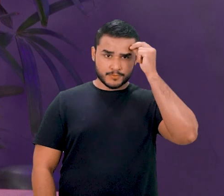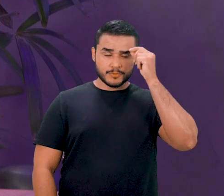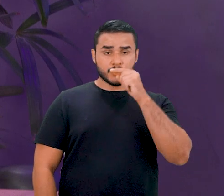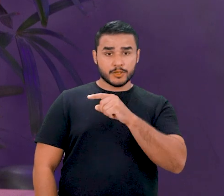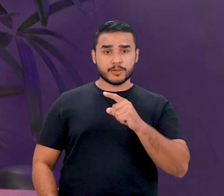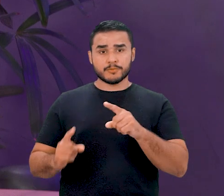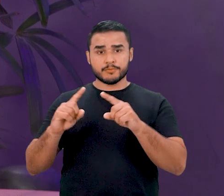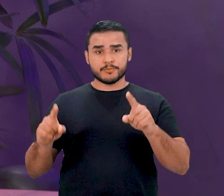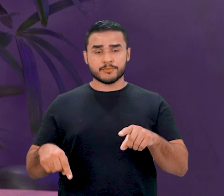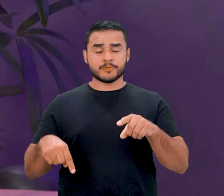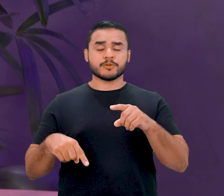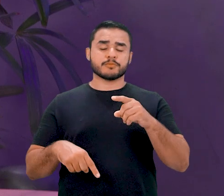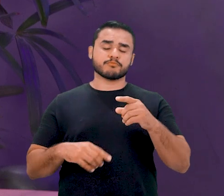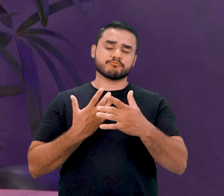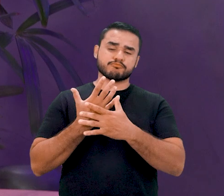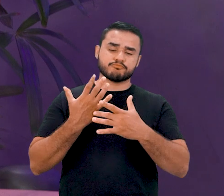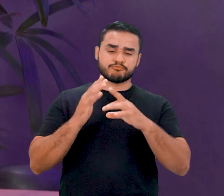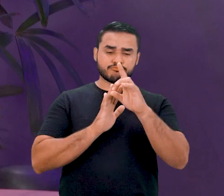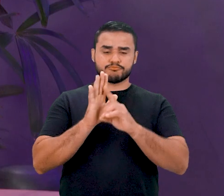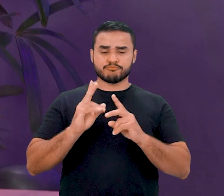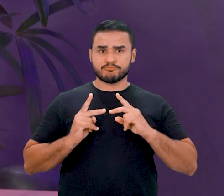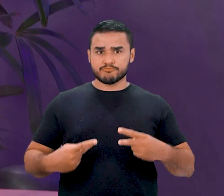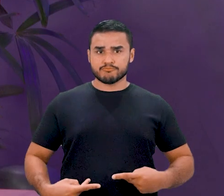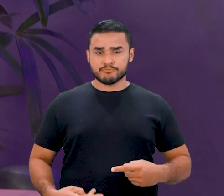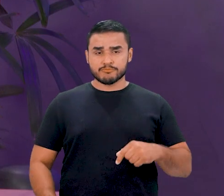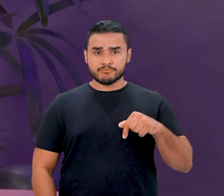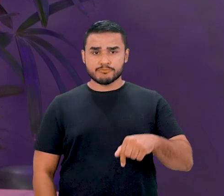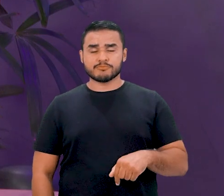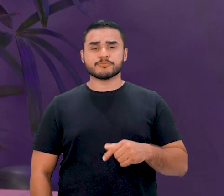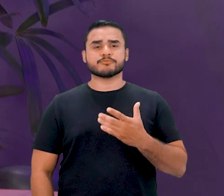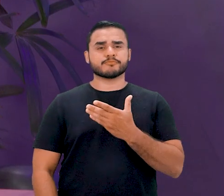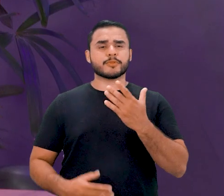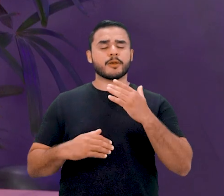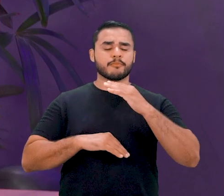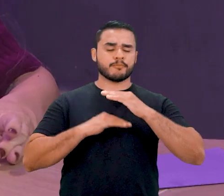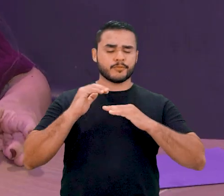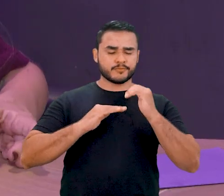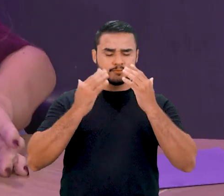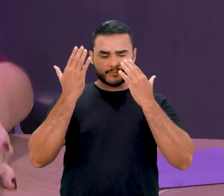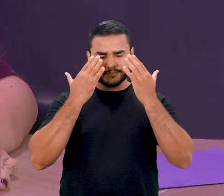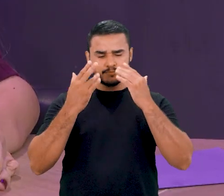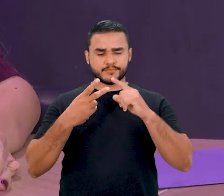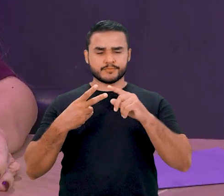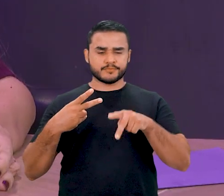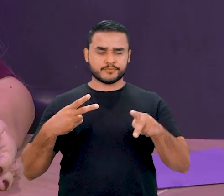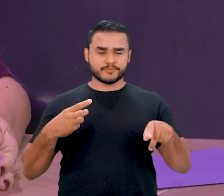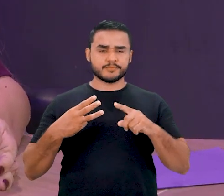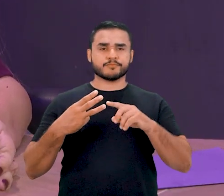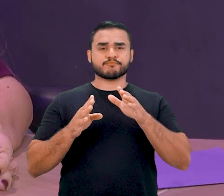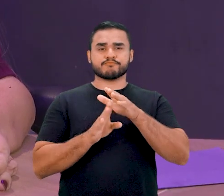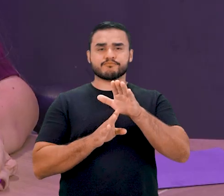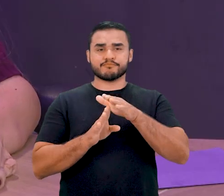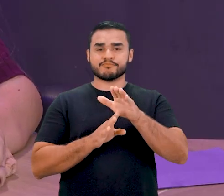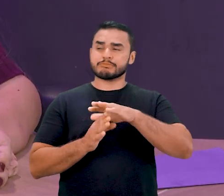públicas do direito da pessoa com deficiência do estado do Ceará, psicóloga, professora, conselheira, a mulher é tudo e